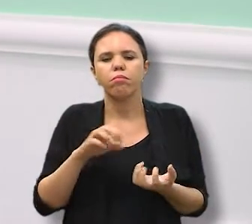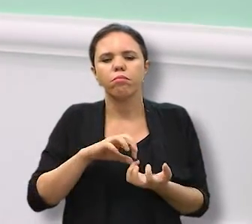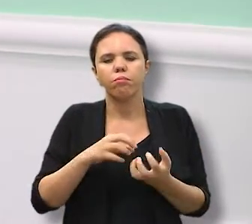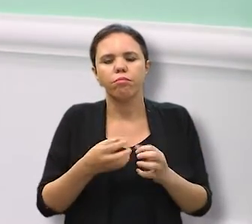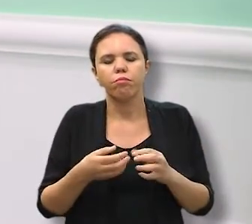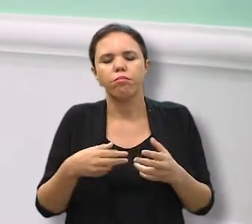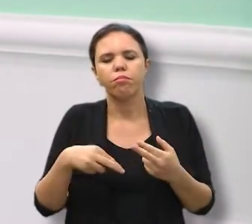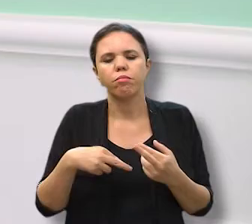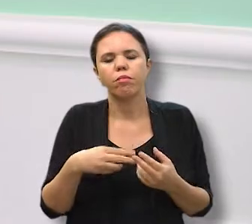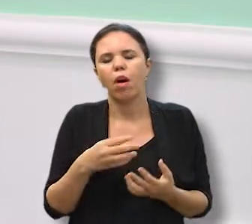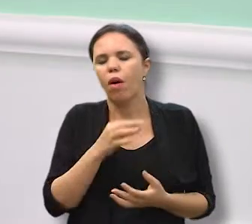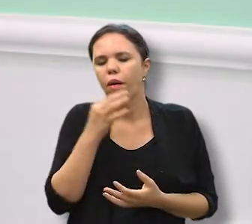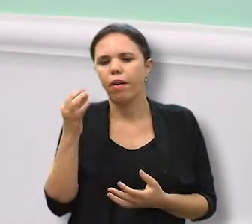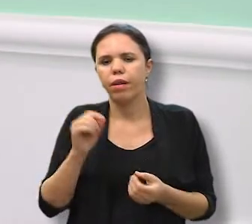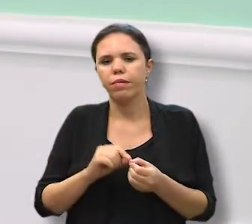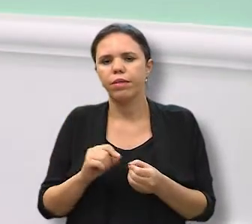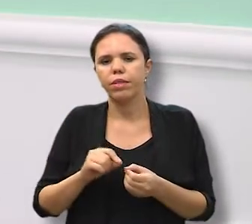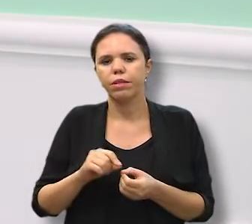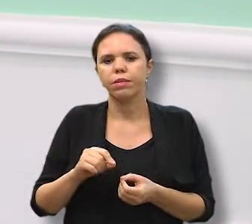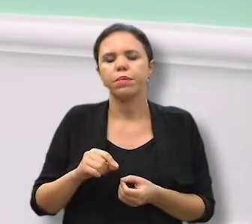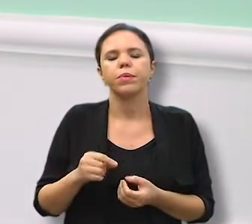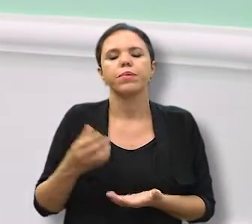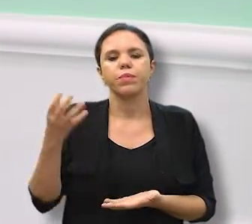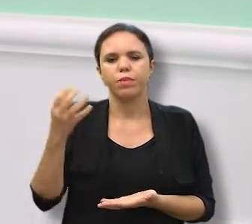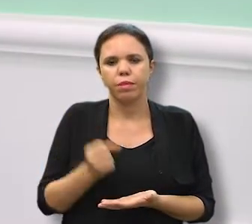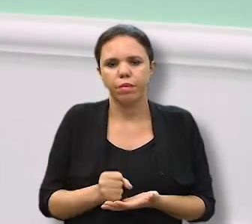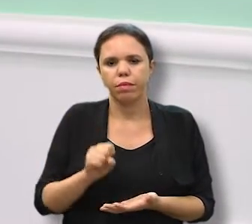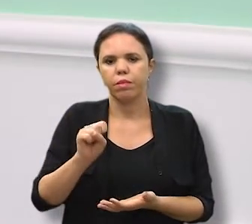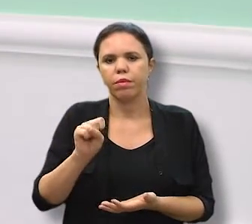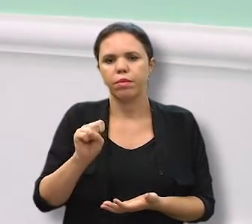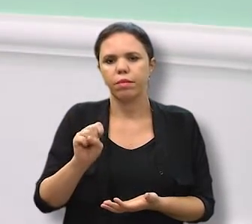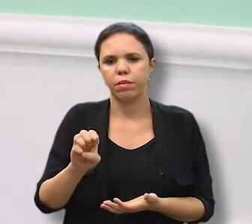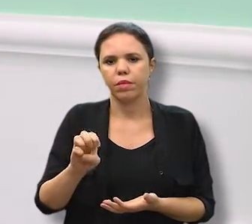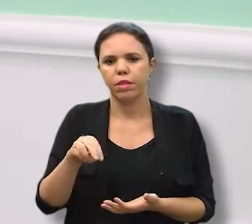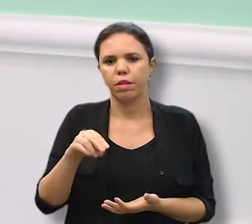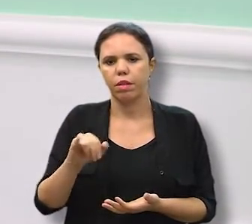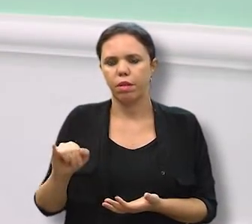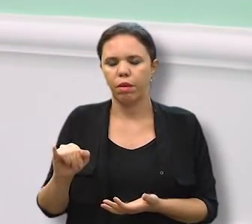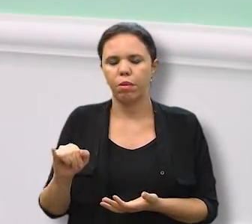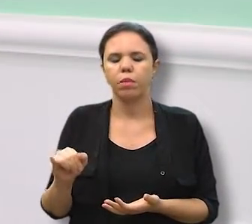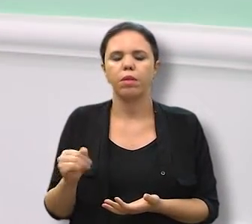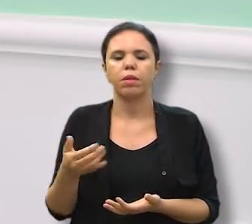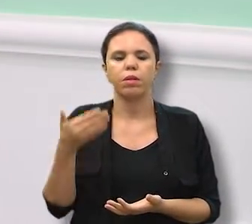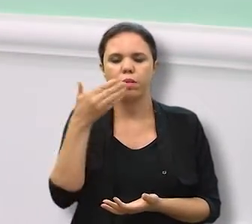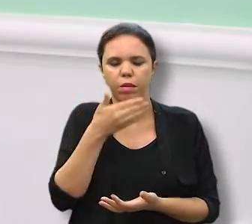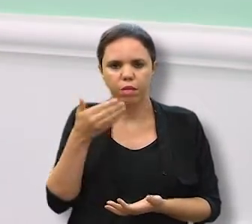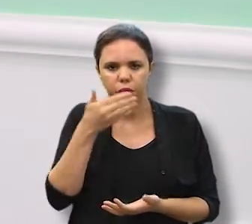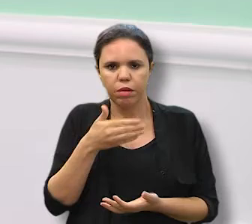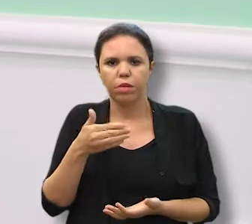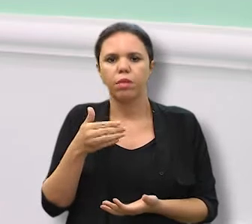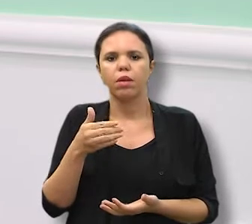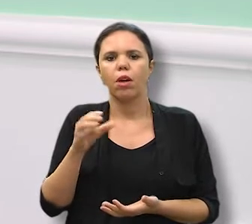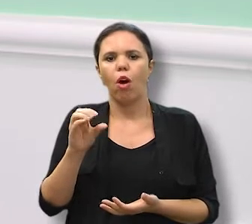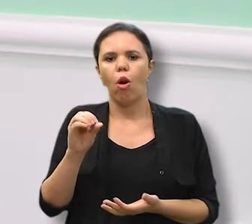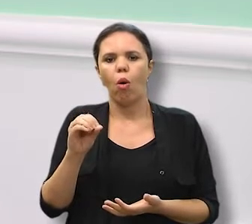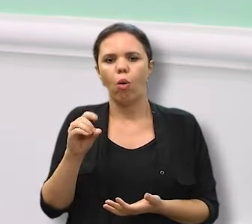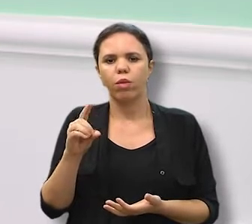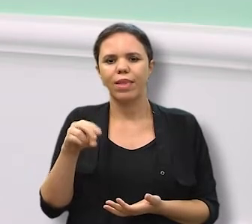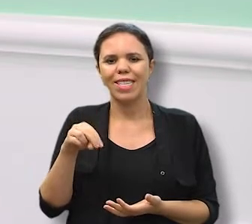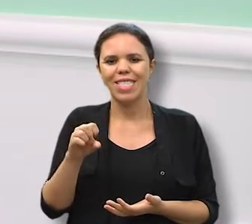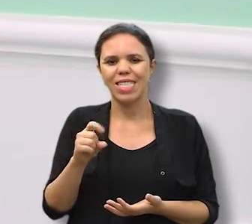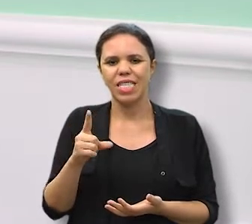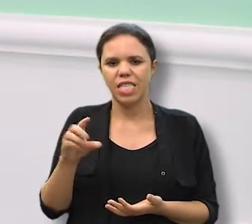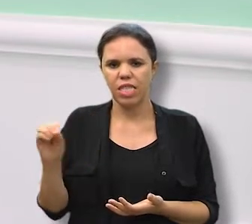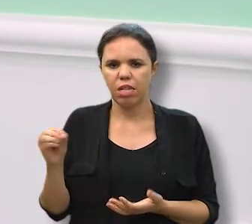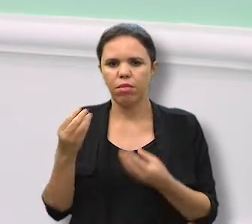assim... Ah, eu posso fazer com leite semidesnatado? Eu posso fazer com leite condensado semidesnatado? Pode, mas ele não vai ficar tão